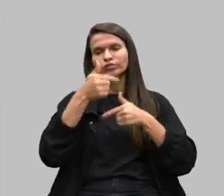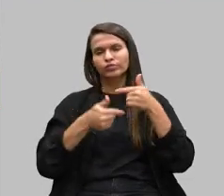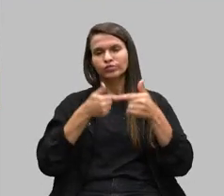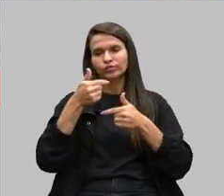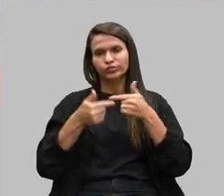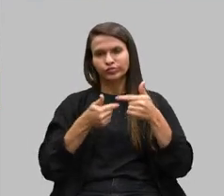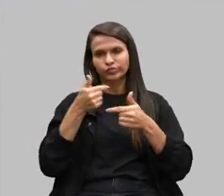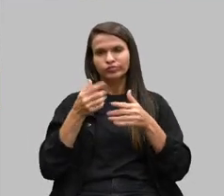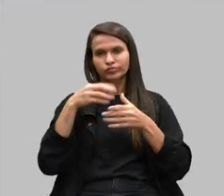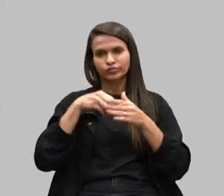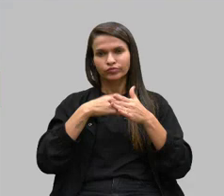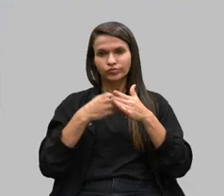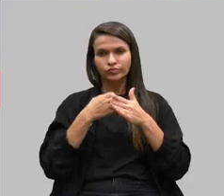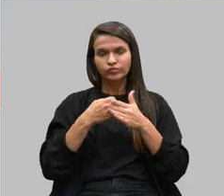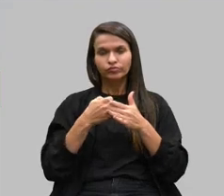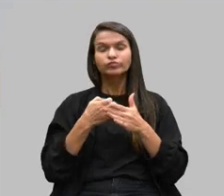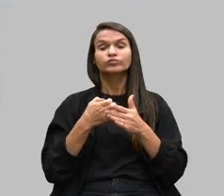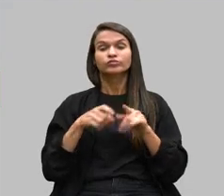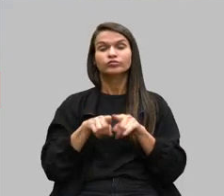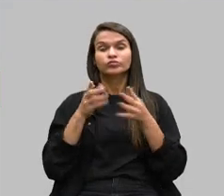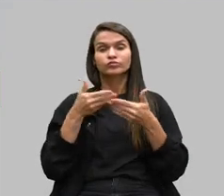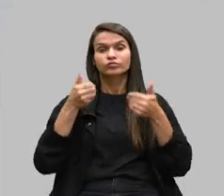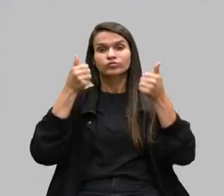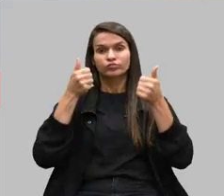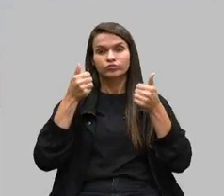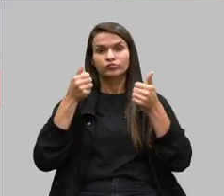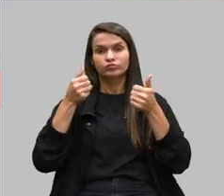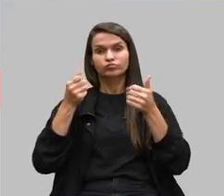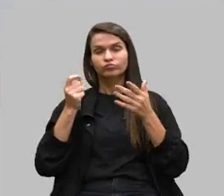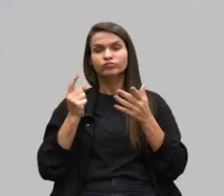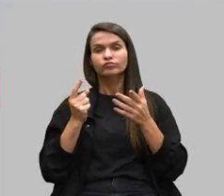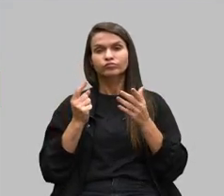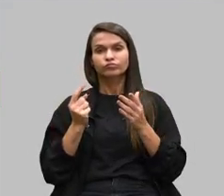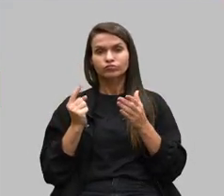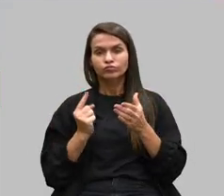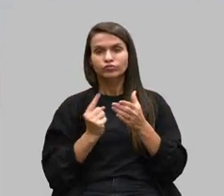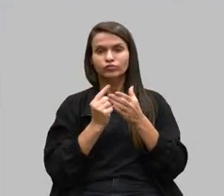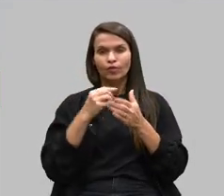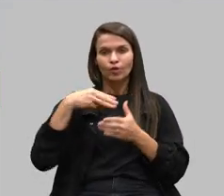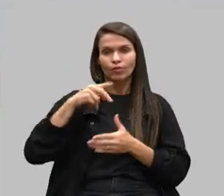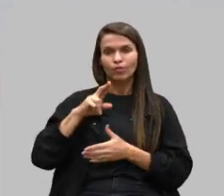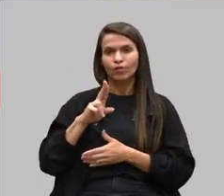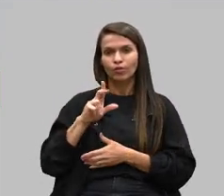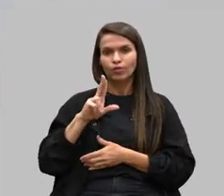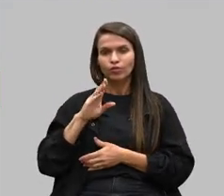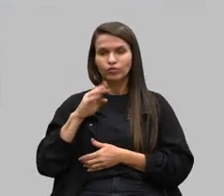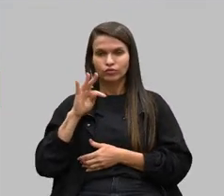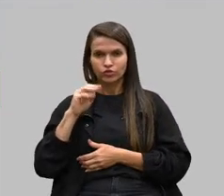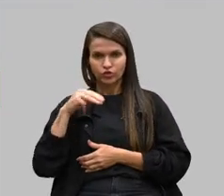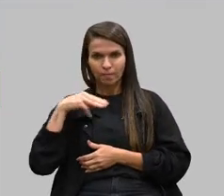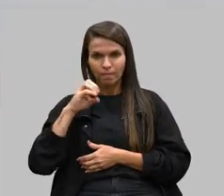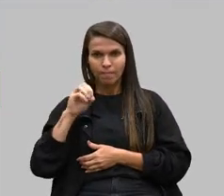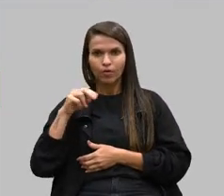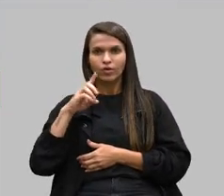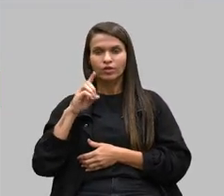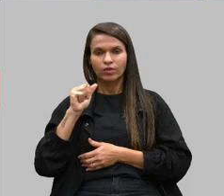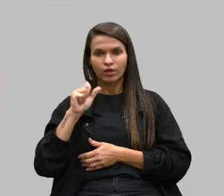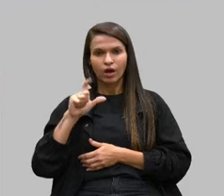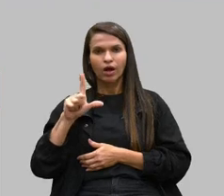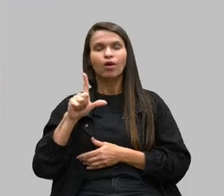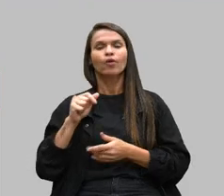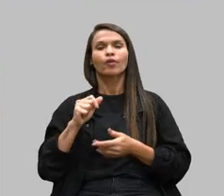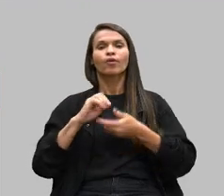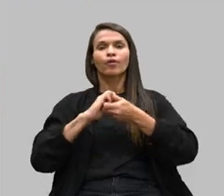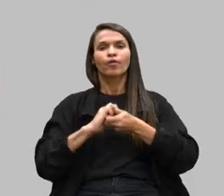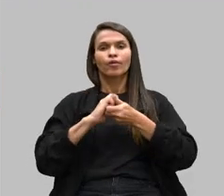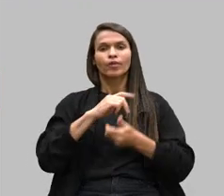maior eficiência eficiência essa da integração multimodal do rodoviário e aqui cumprimento nosso presidente adalci